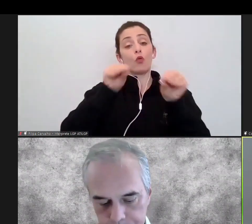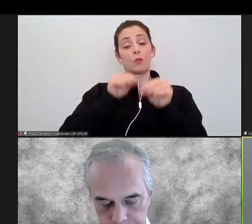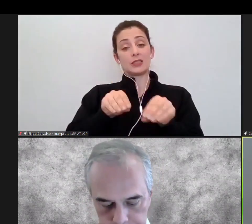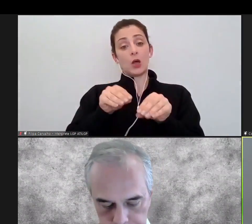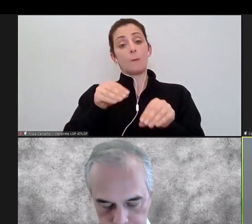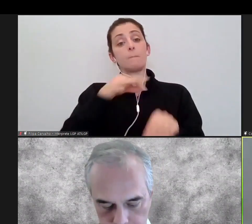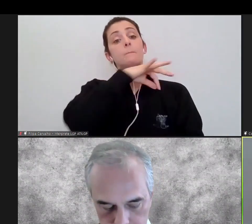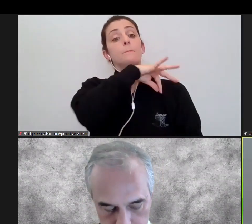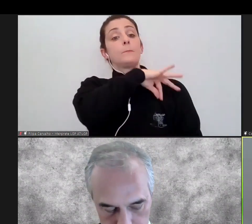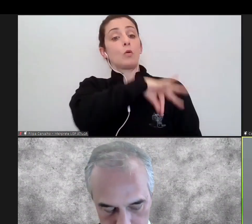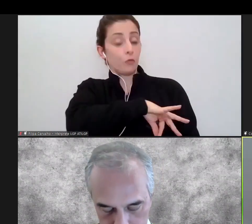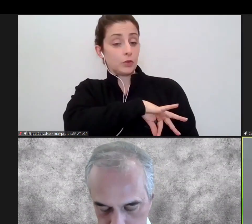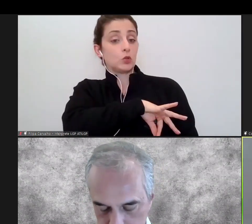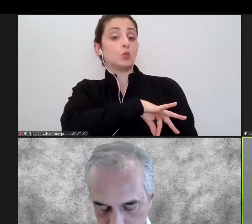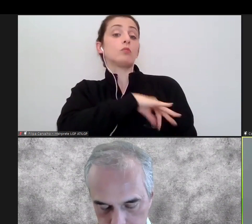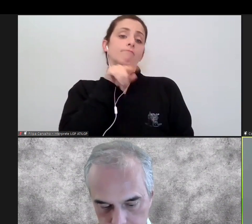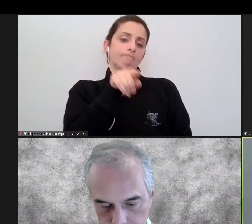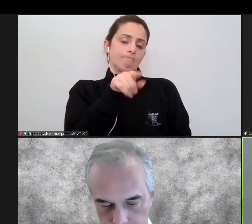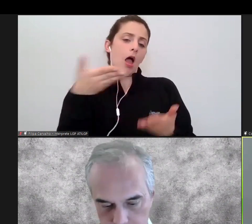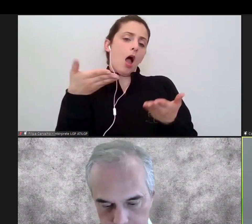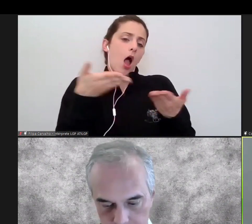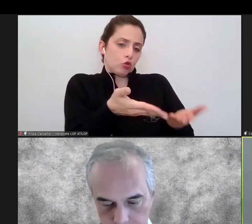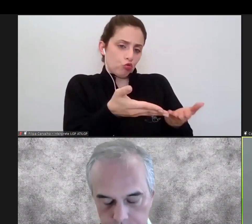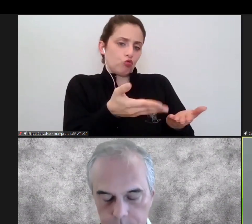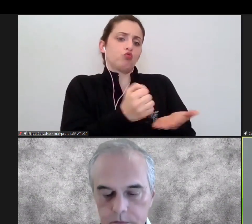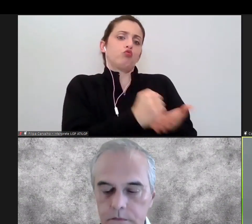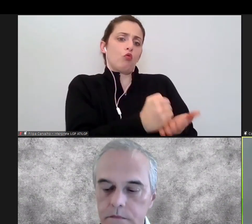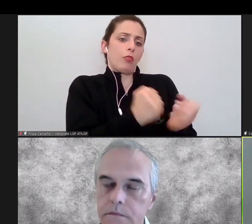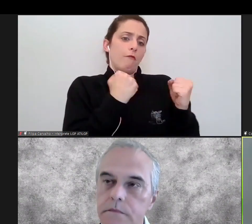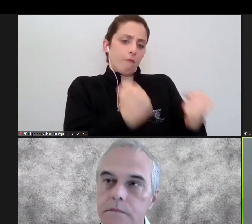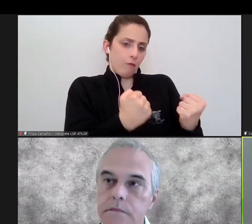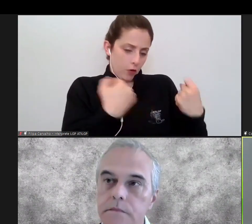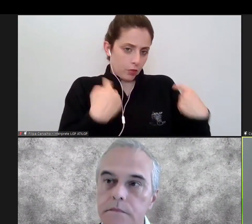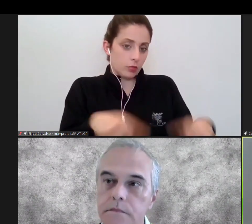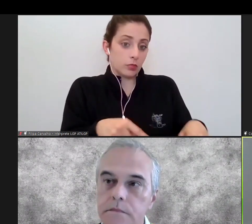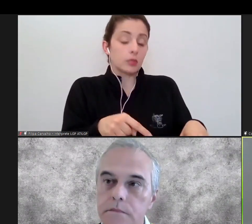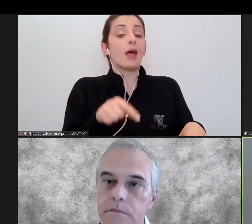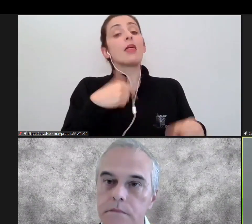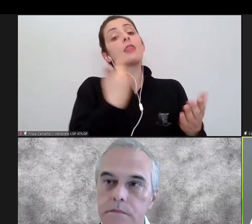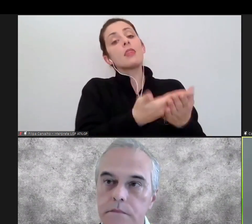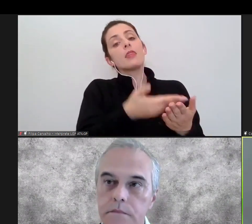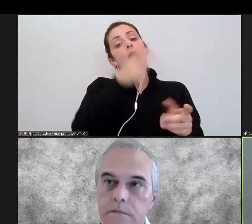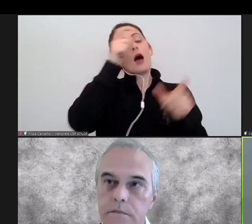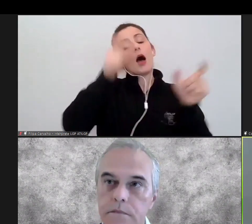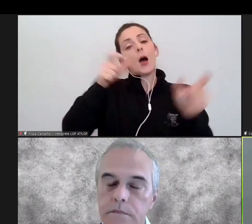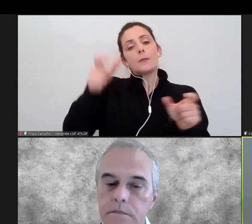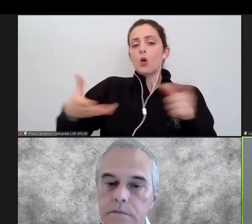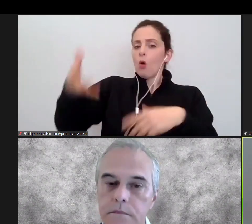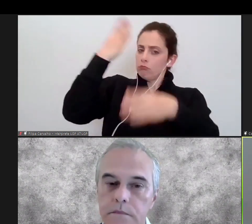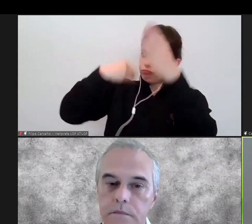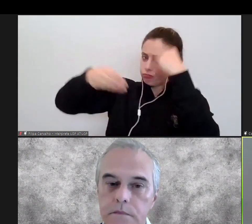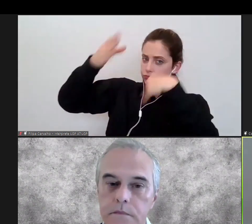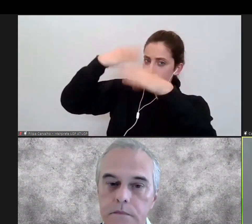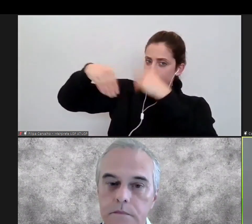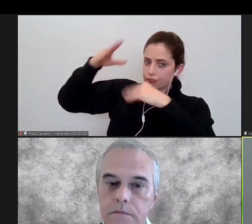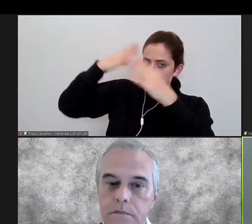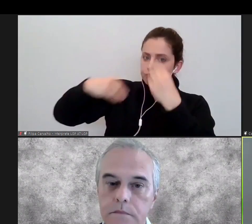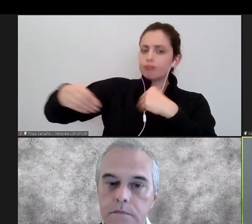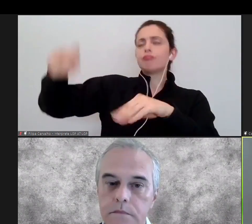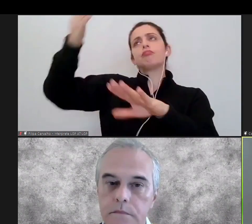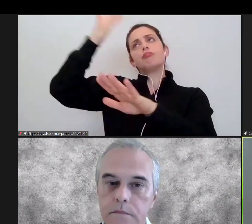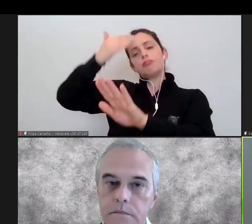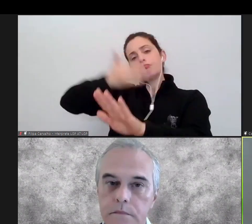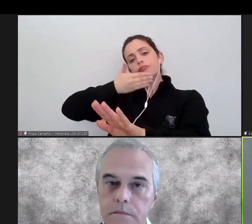como uma ferramenta para isso e como uma forma em que as pessoas podem adquirir conhecimentos e competências para